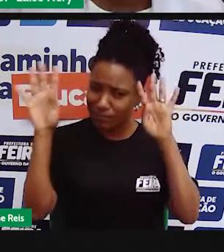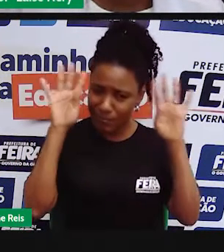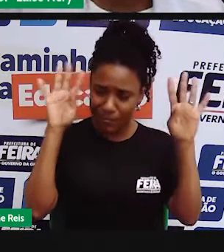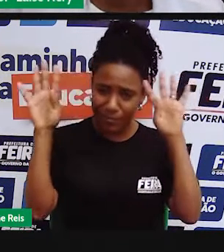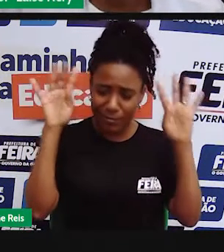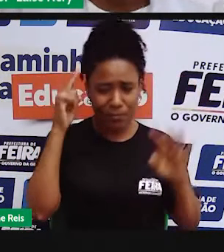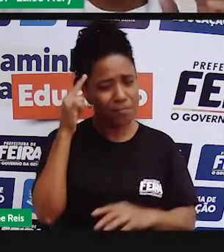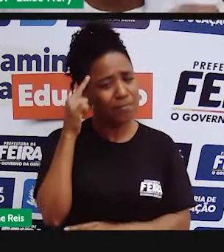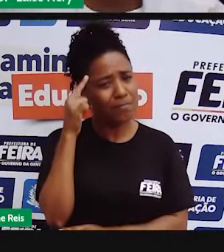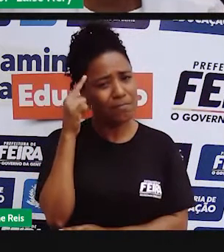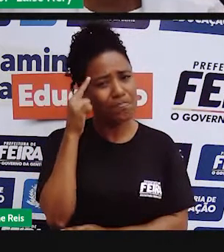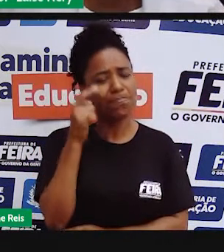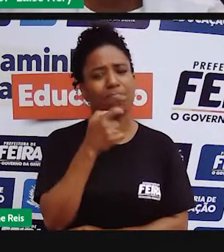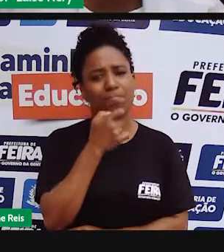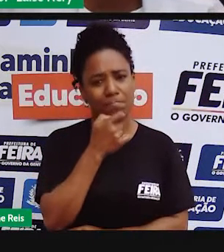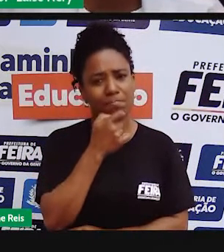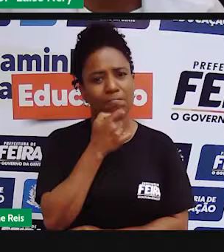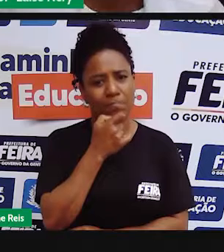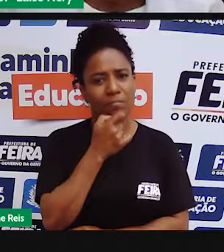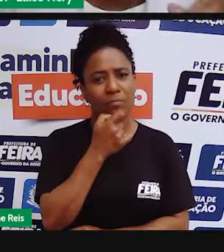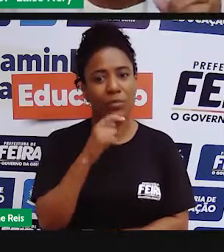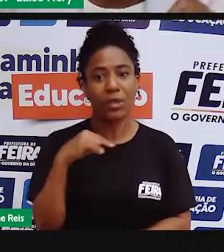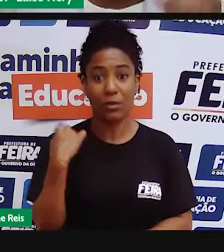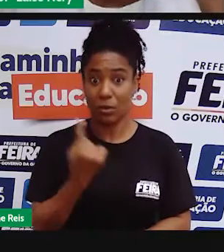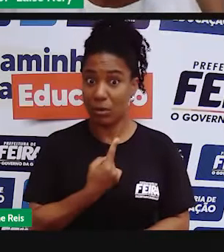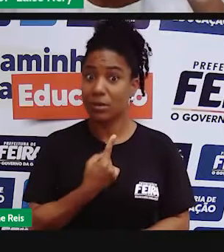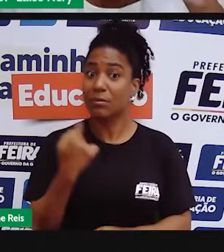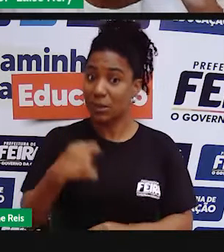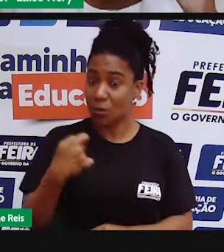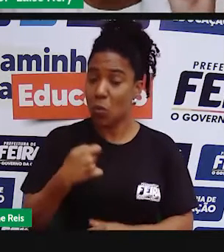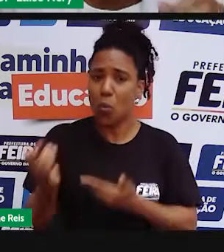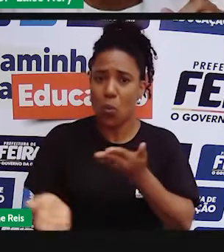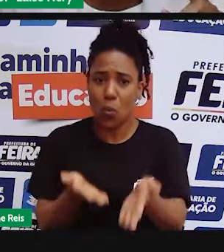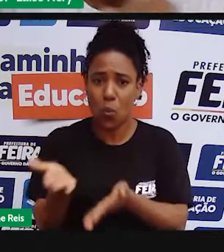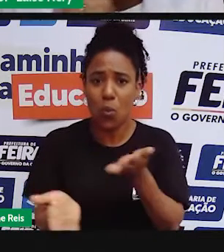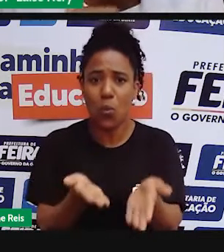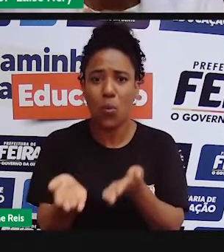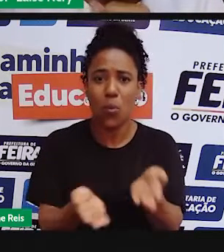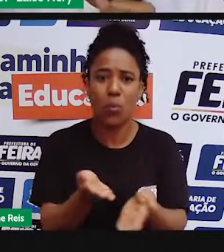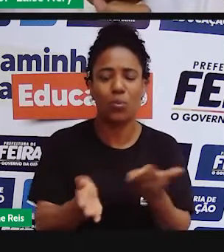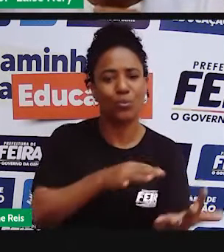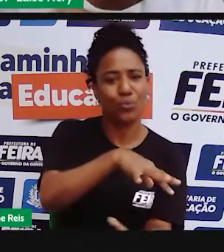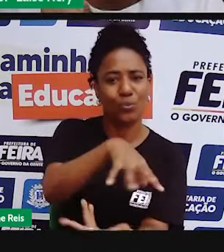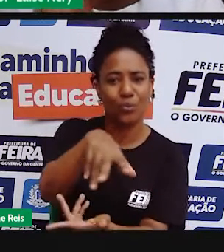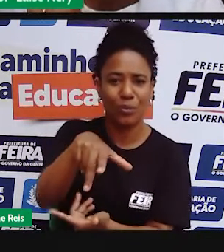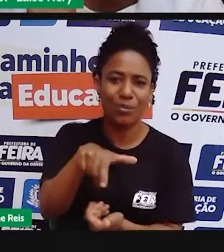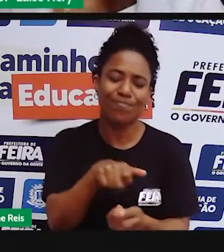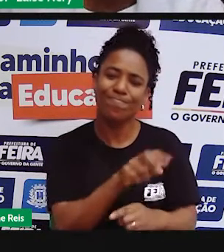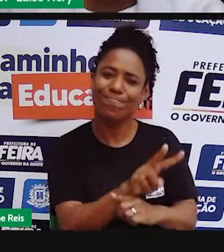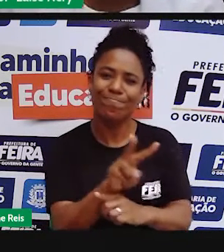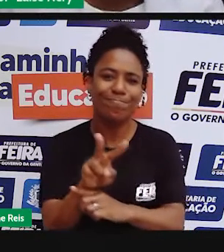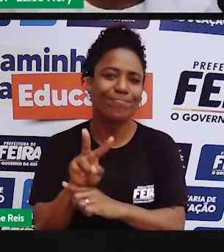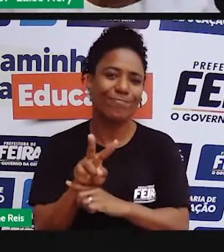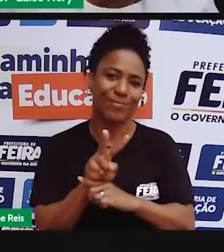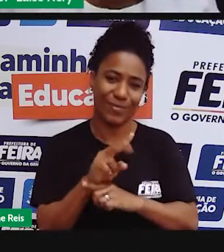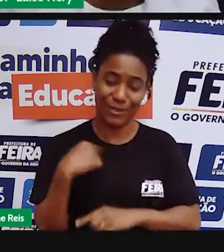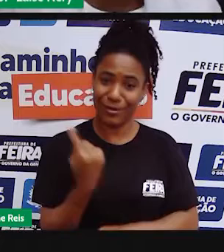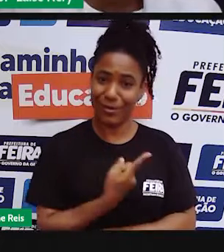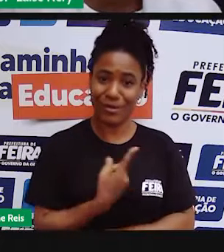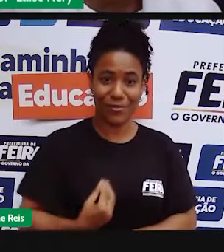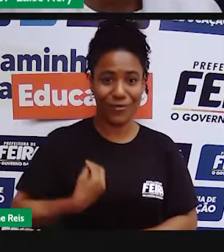e pensar que tudo isso são motivos para que nós preservemos a nossa natureza, o meio ambiente em que